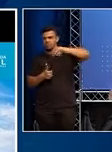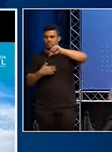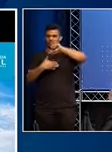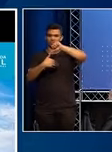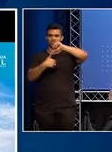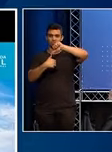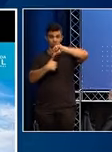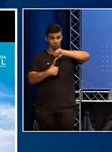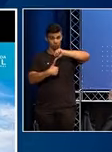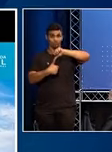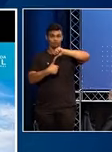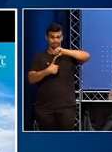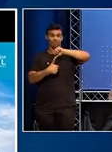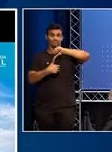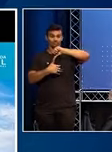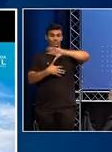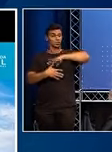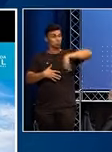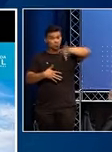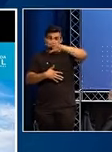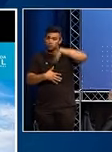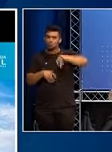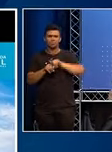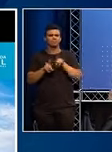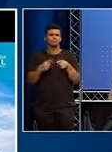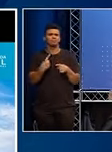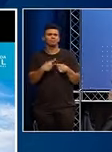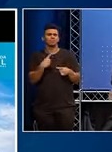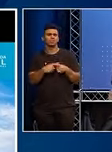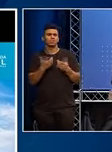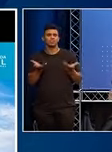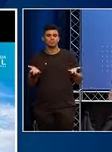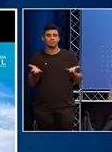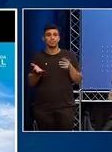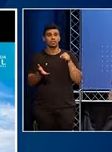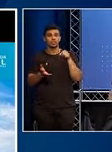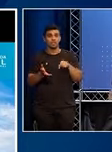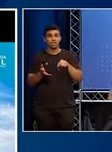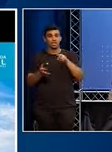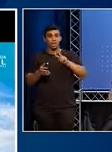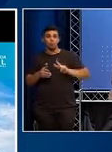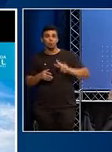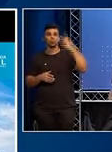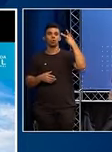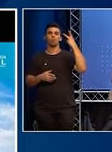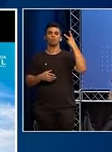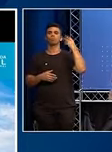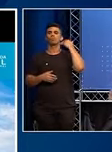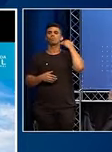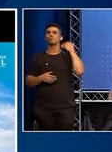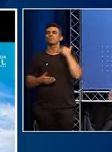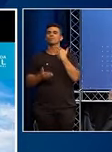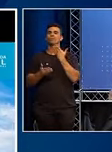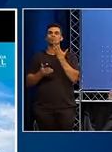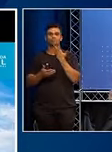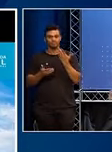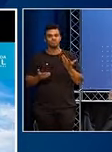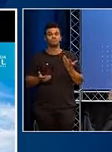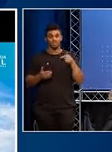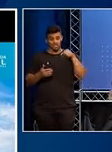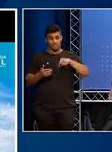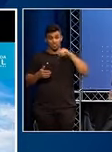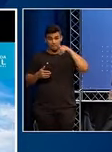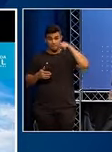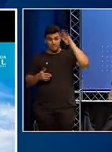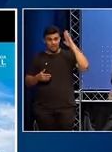América Latina, mas do Hemisfério Sul. E por quê? Porque a Caixa é o dobro de qualquer banco. Como nós somos muito maiores,